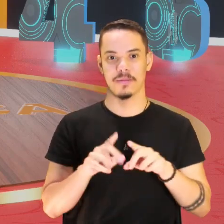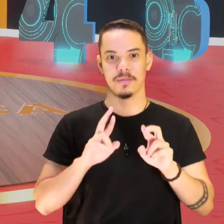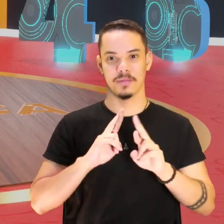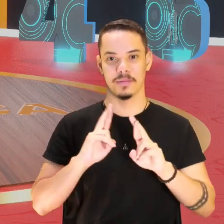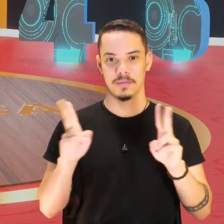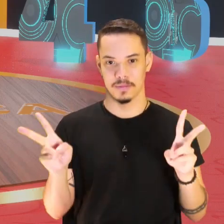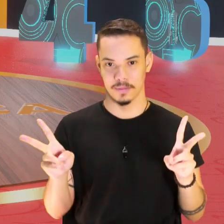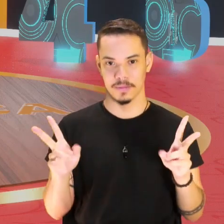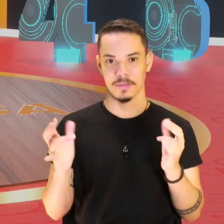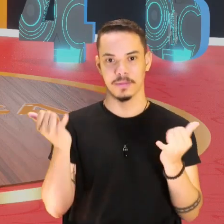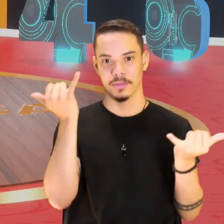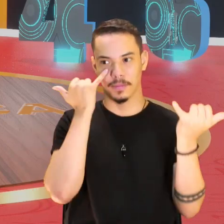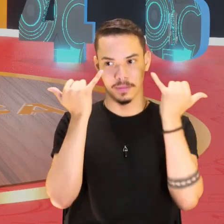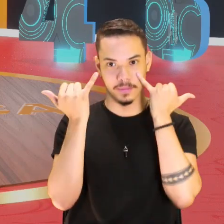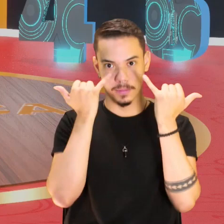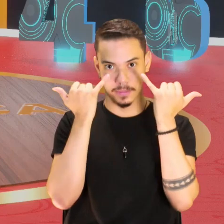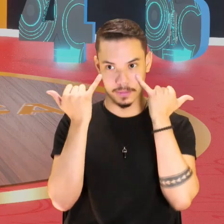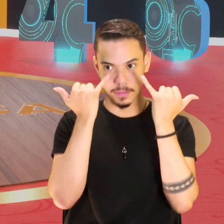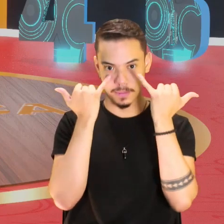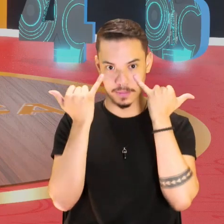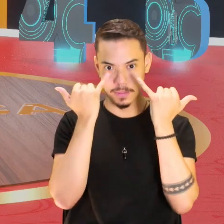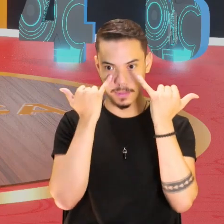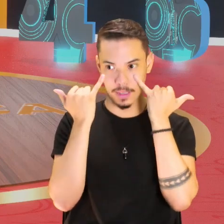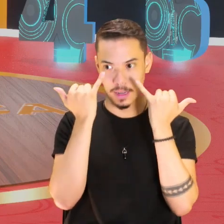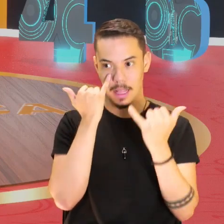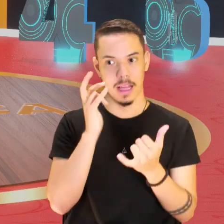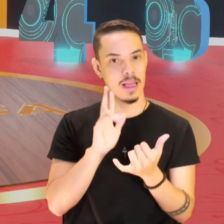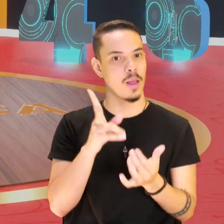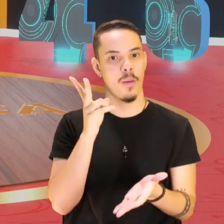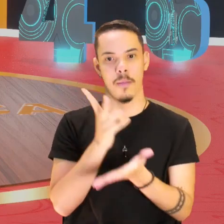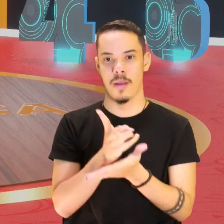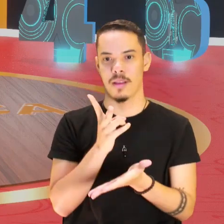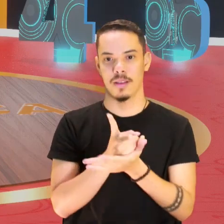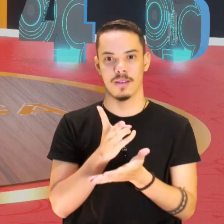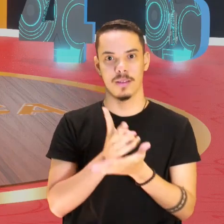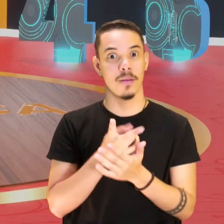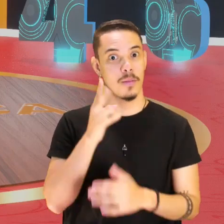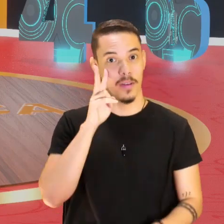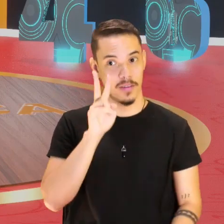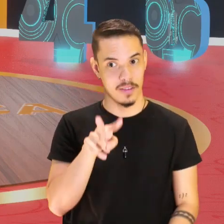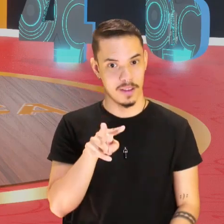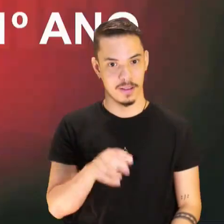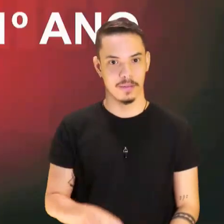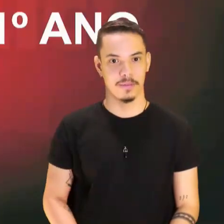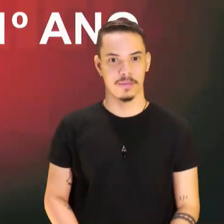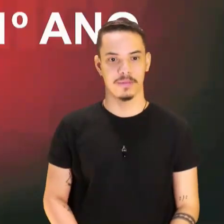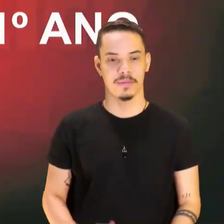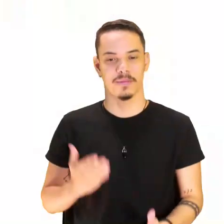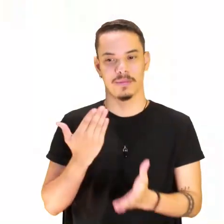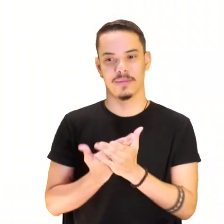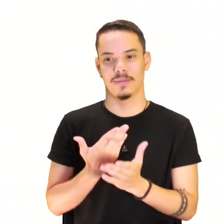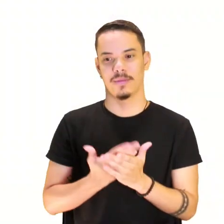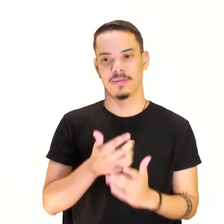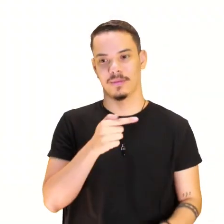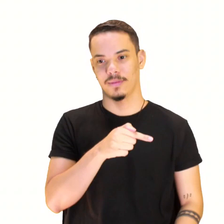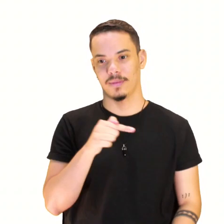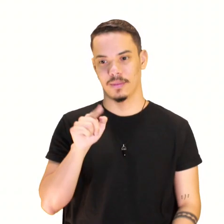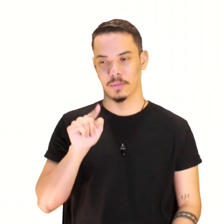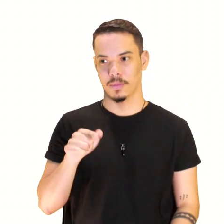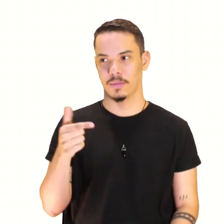são informações diferentes, não é a mesma coisa. Isso mesmo. Bora rever? Vamos. Vamos lá então. Aula